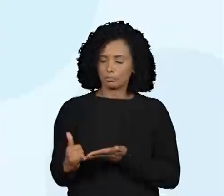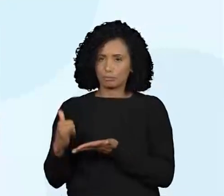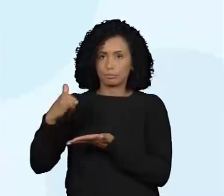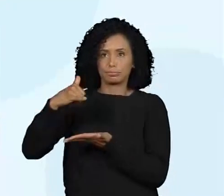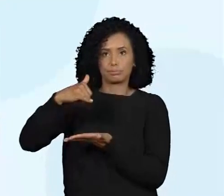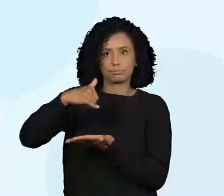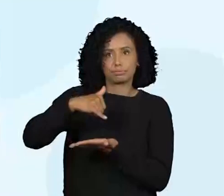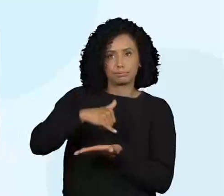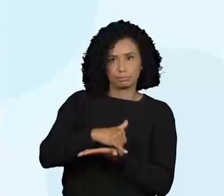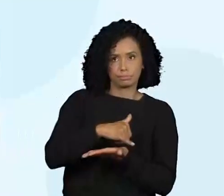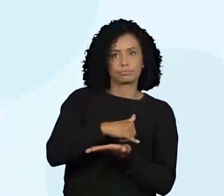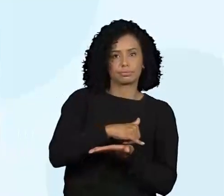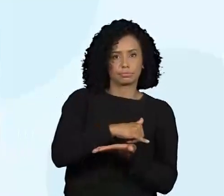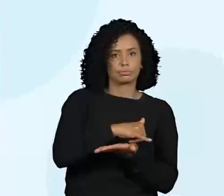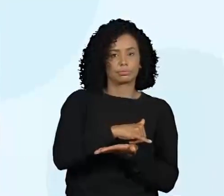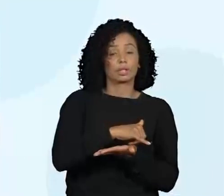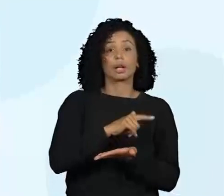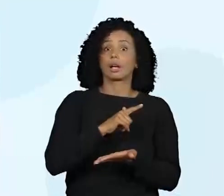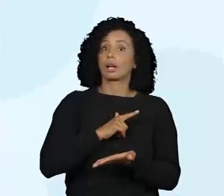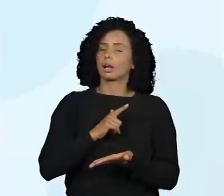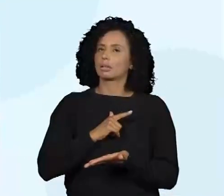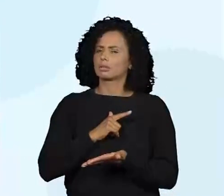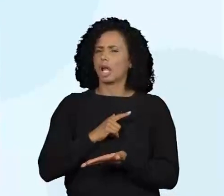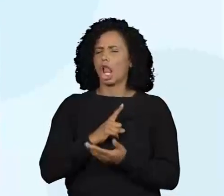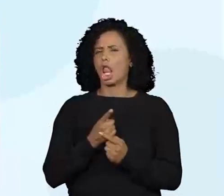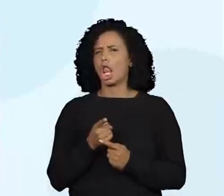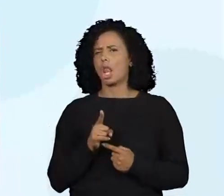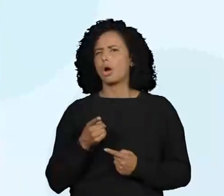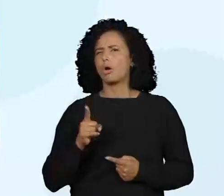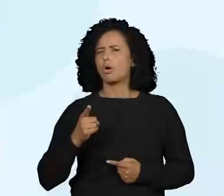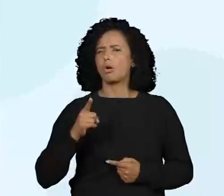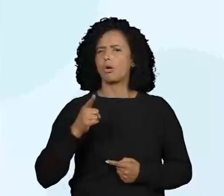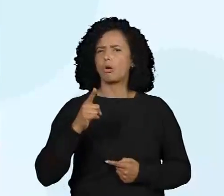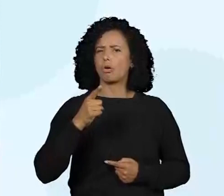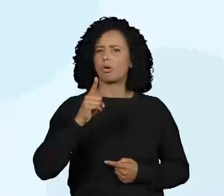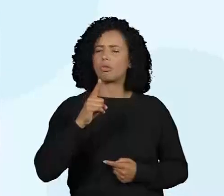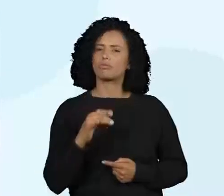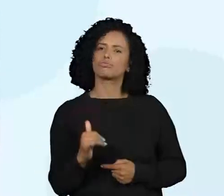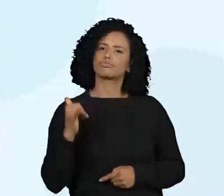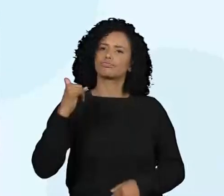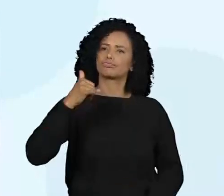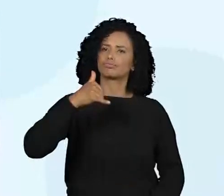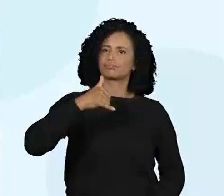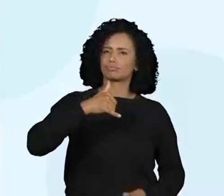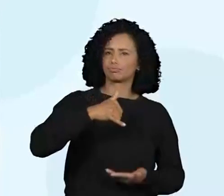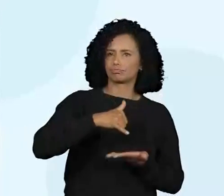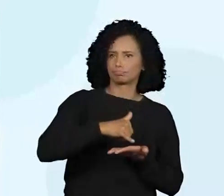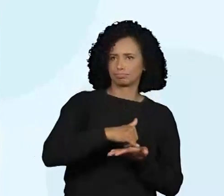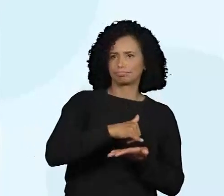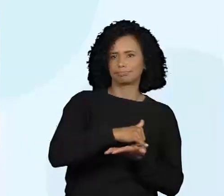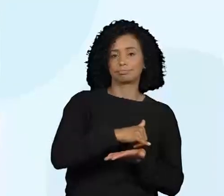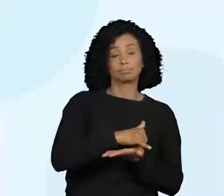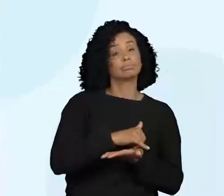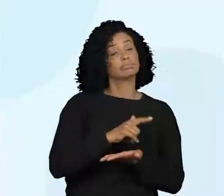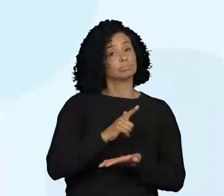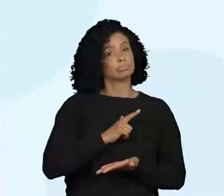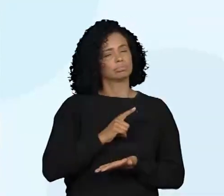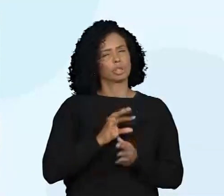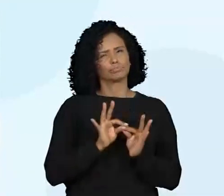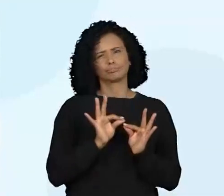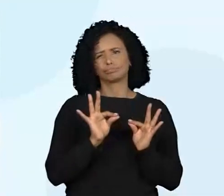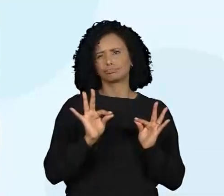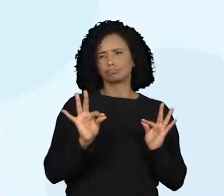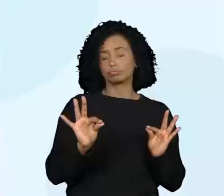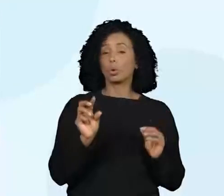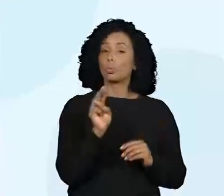Muito comum aí para viagens de longa distância, onde se precisa percorrer muitos quilômetros. Então, a utilização